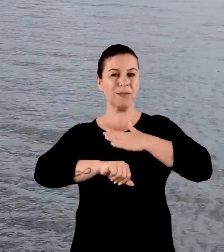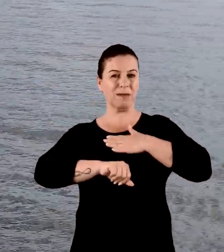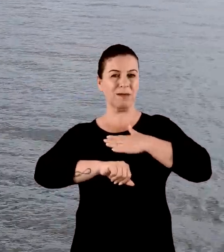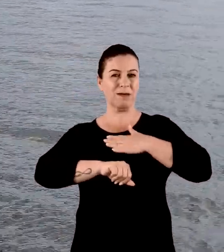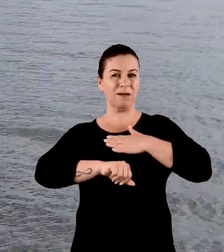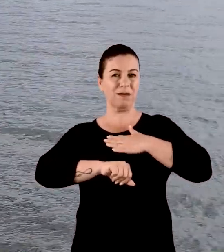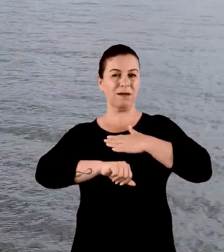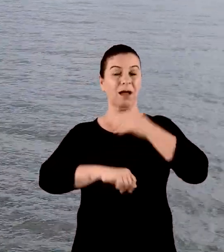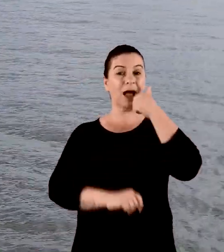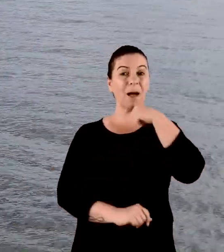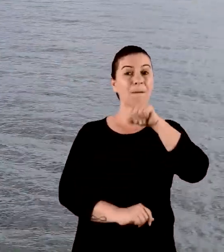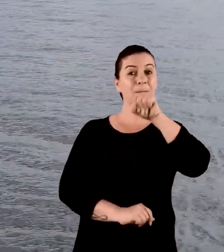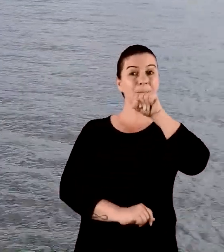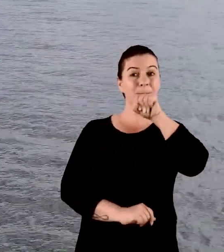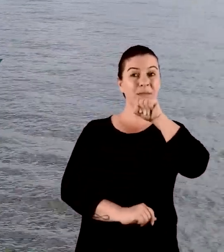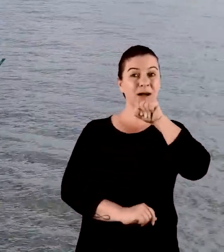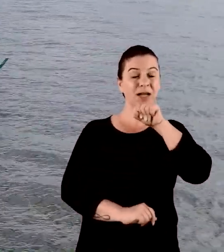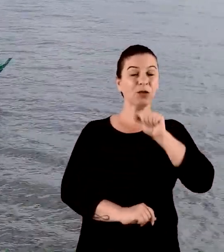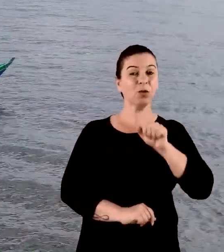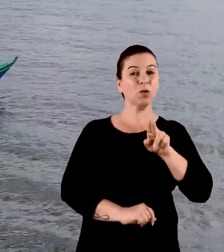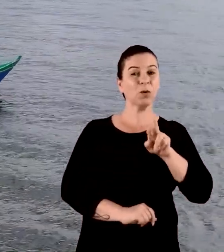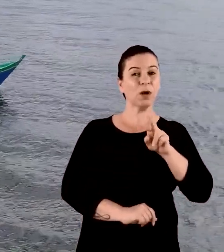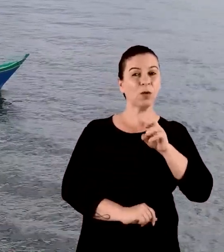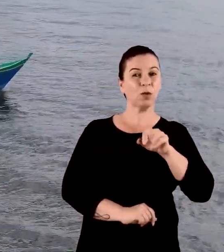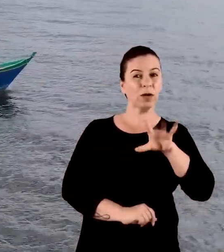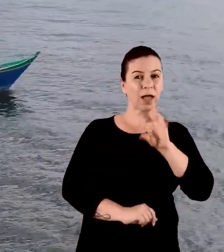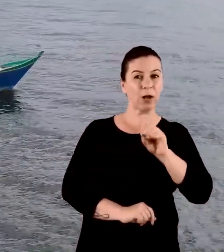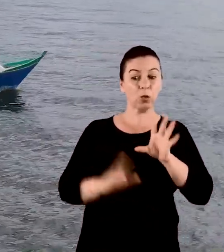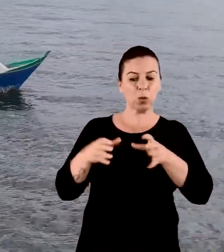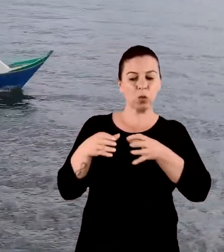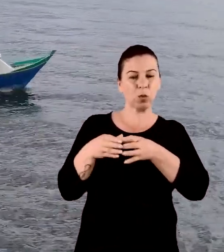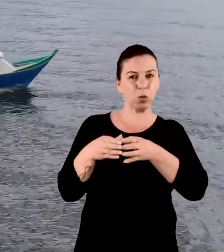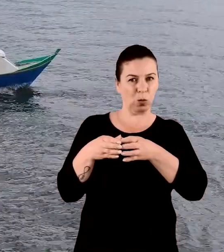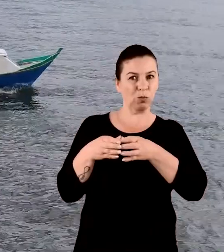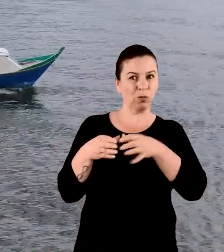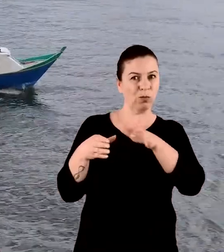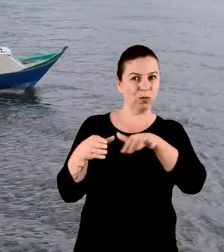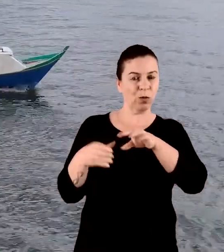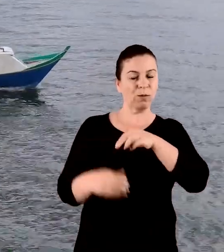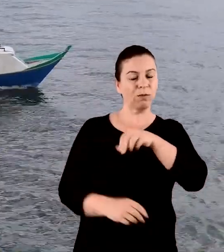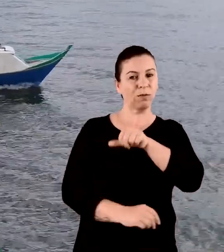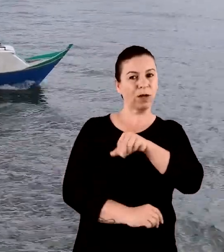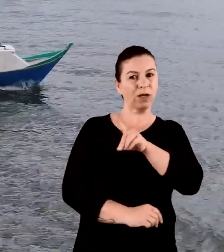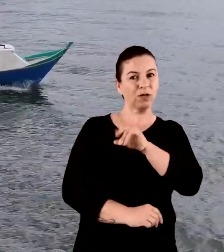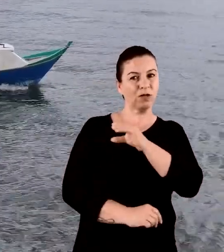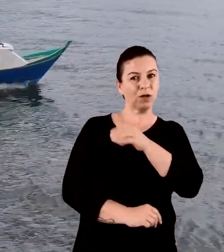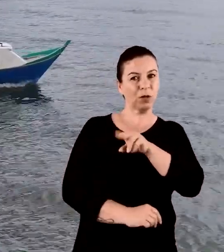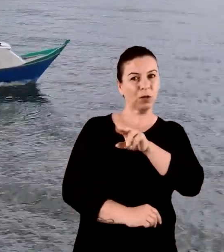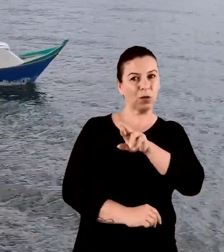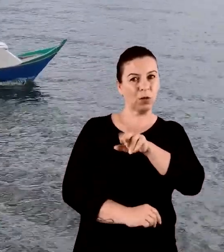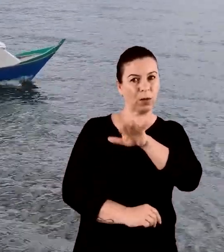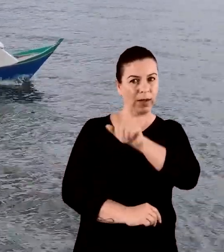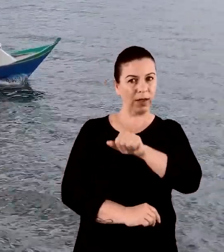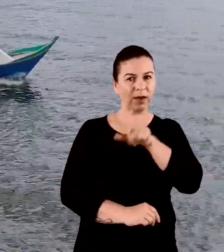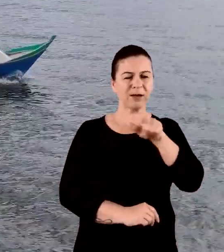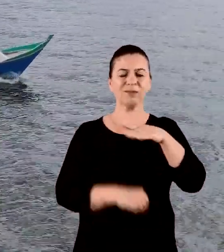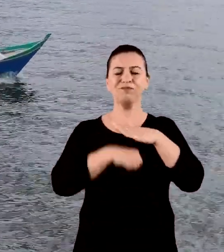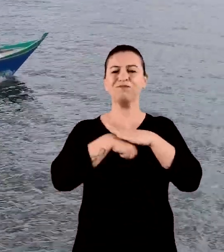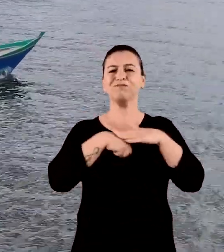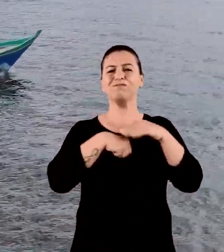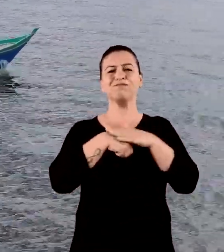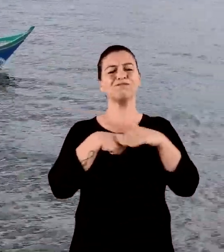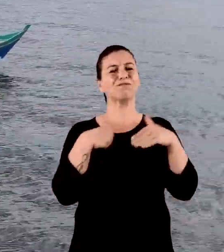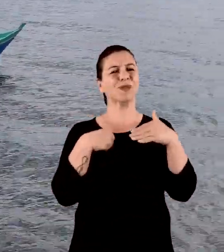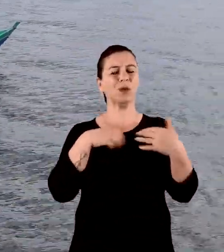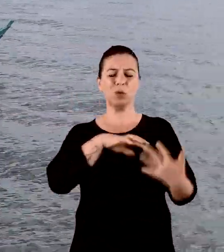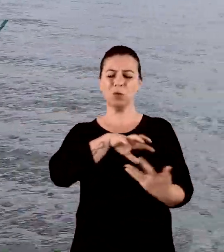mãe do Aurélio Domingues, do Grupo Mandiquera, Grupo de Cultura de Raiz. A dona Liette é alguém que eu tenho o maior carinho do mundo, porque